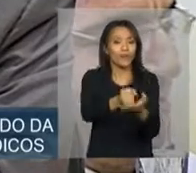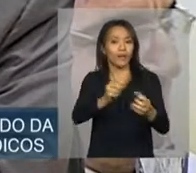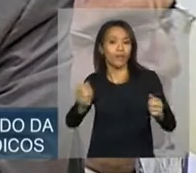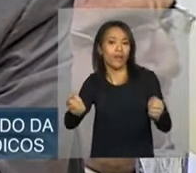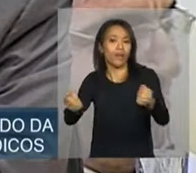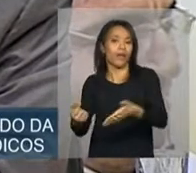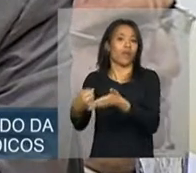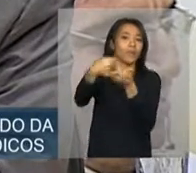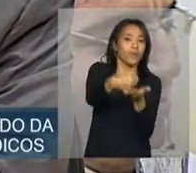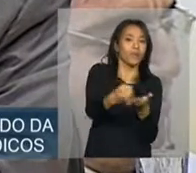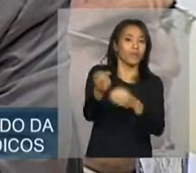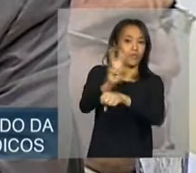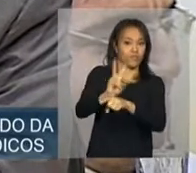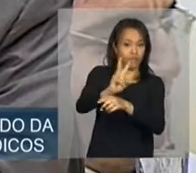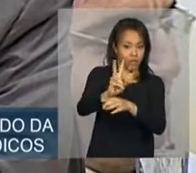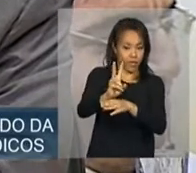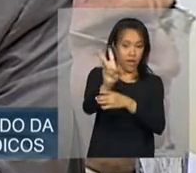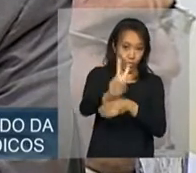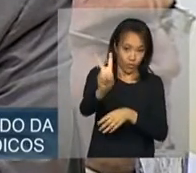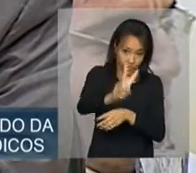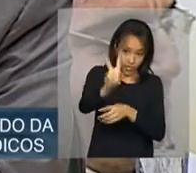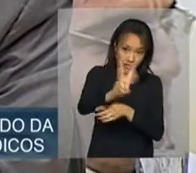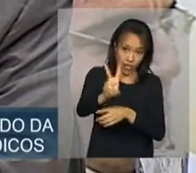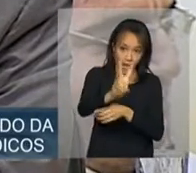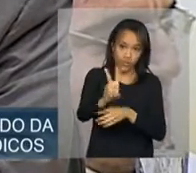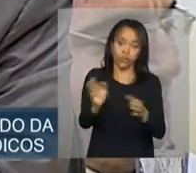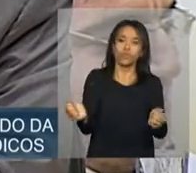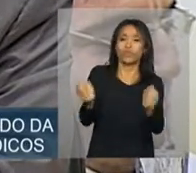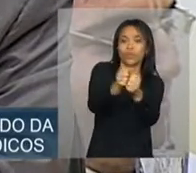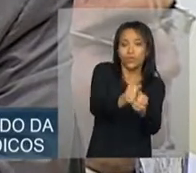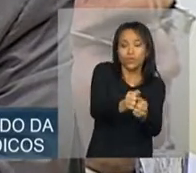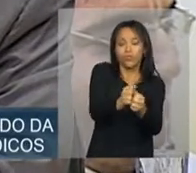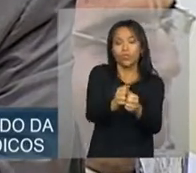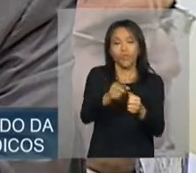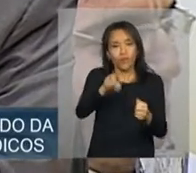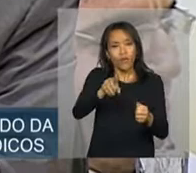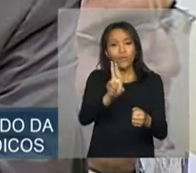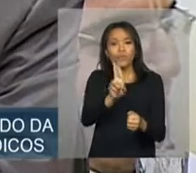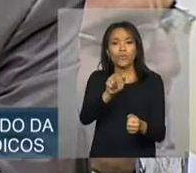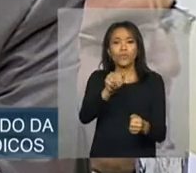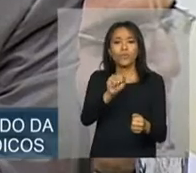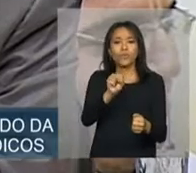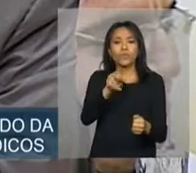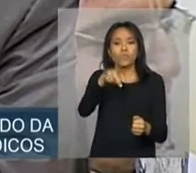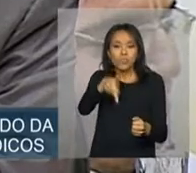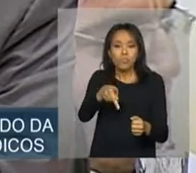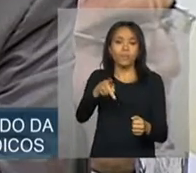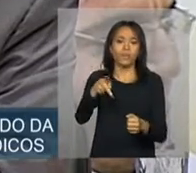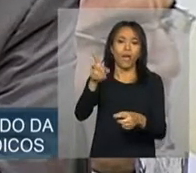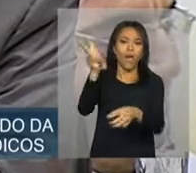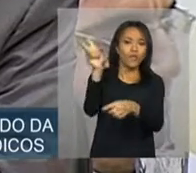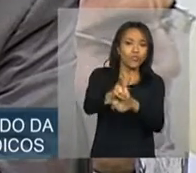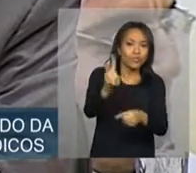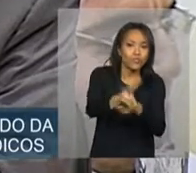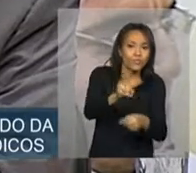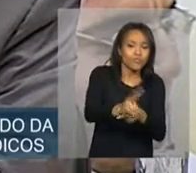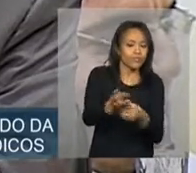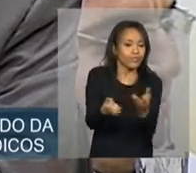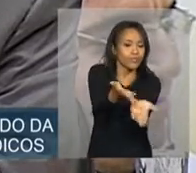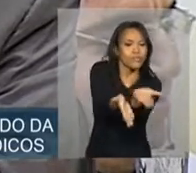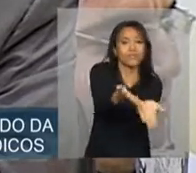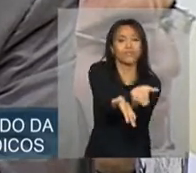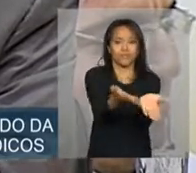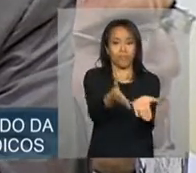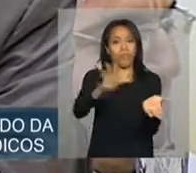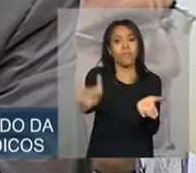universidade lá vai ajudar mais ainda foi isso que a gente fez nesse núcleo da ucg e ajudam nas cidades dá mais ainda os municípios daquela região